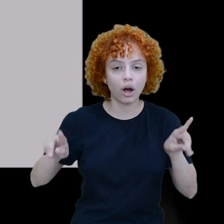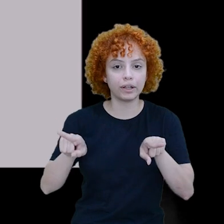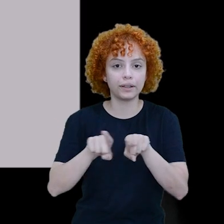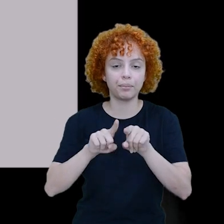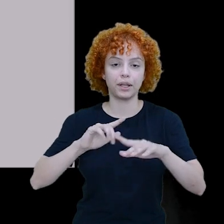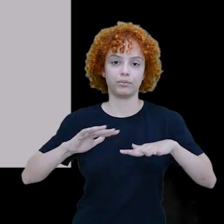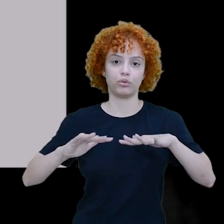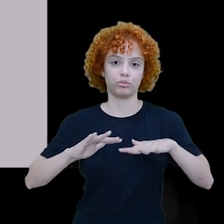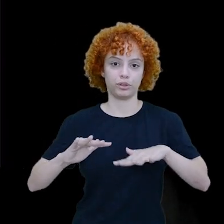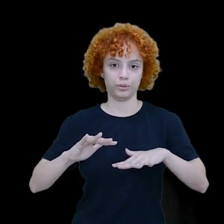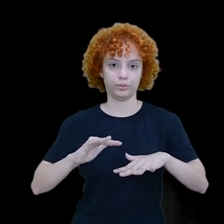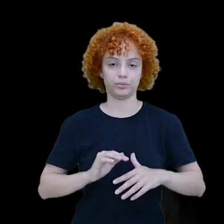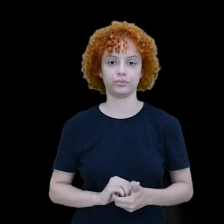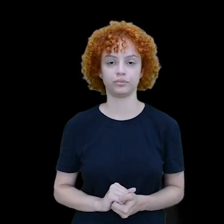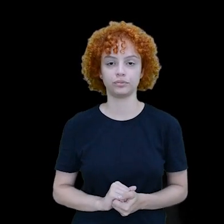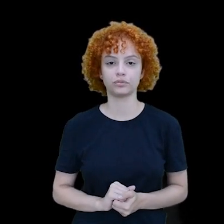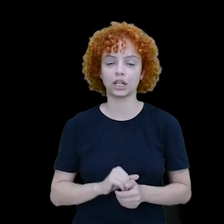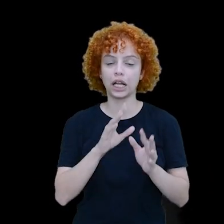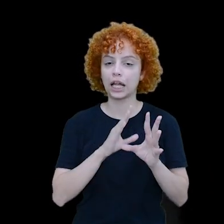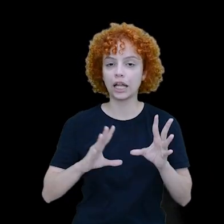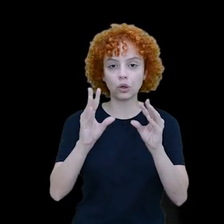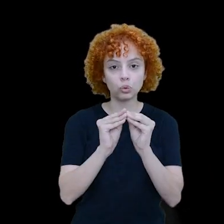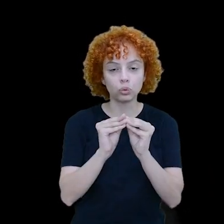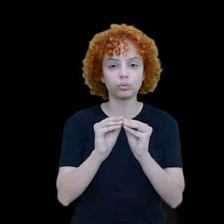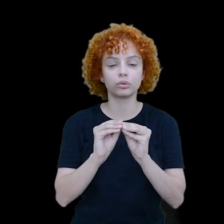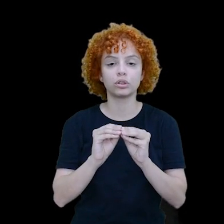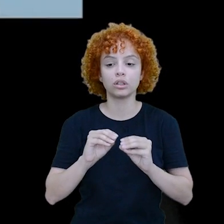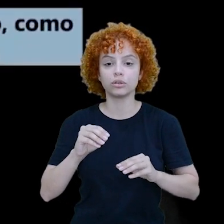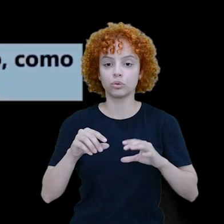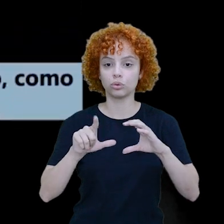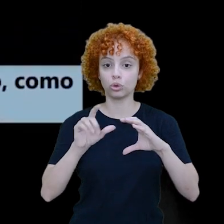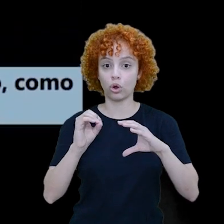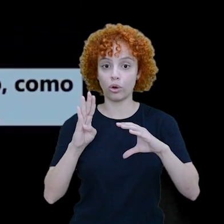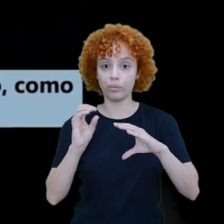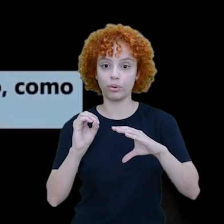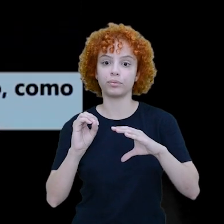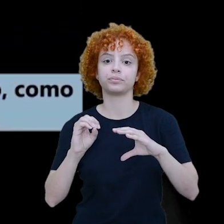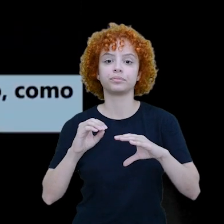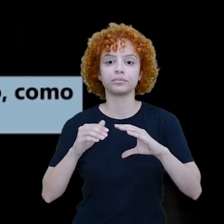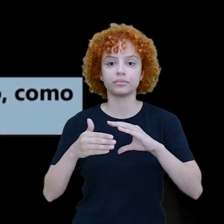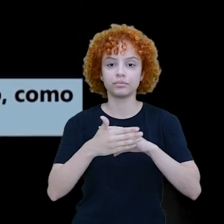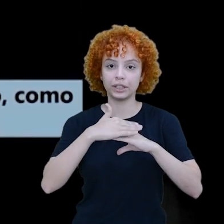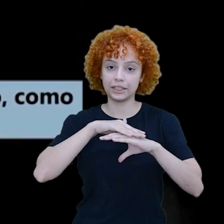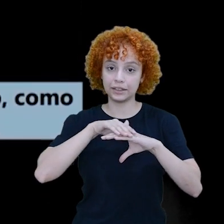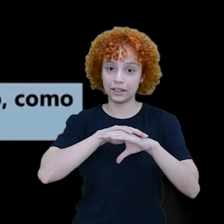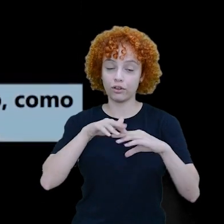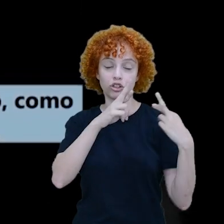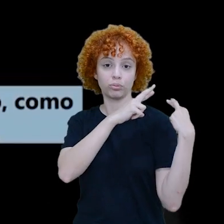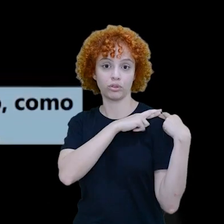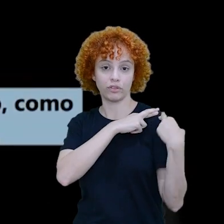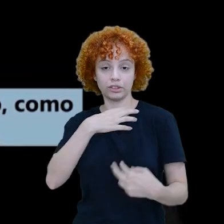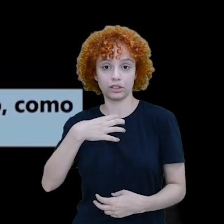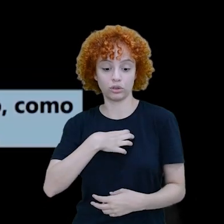espaciais, visual, espacial e motora. Mas, em resumo, podemos dizer que o lobo parietal é